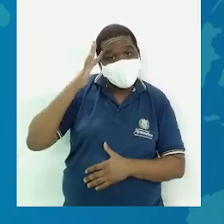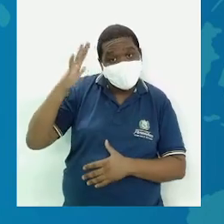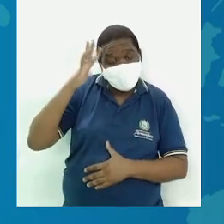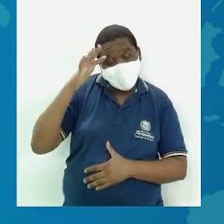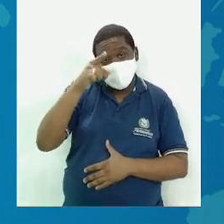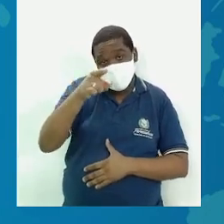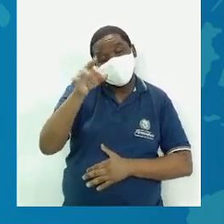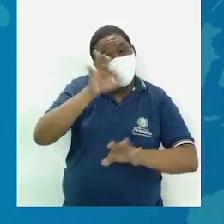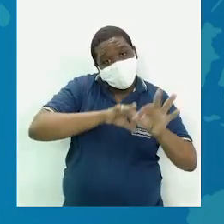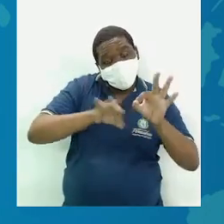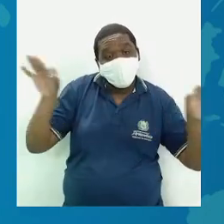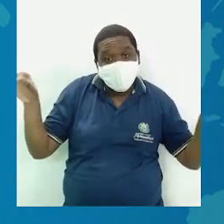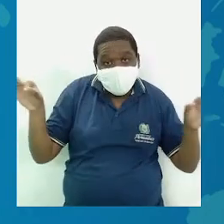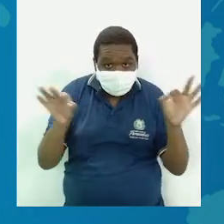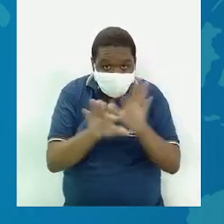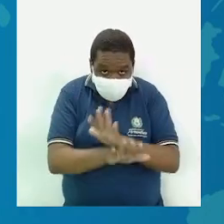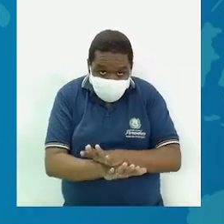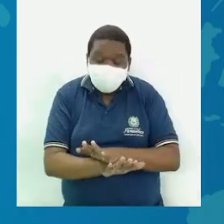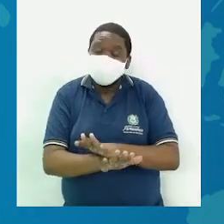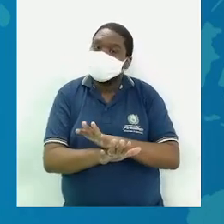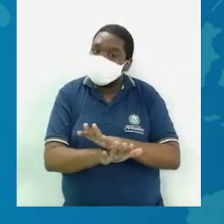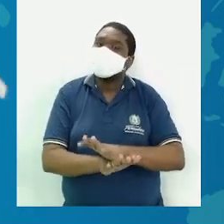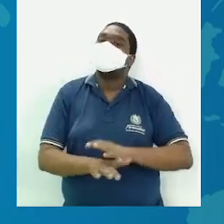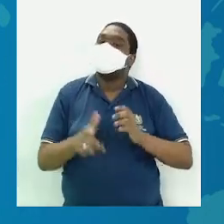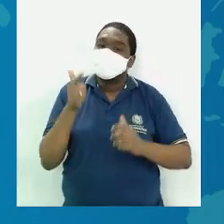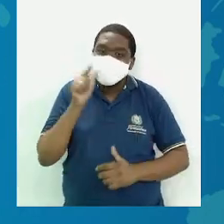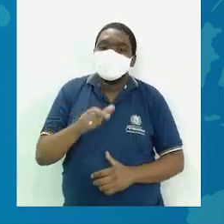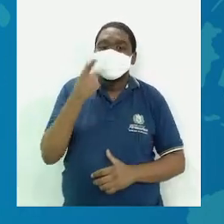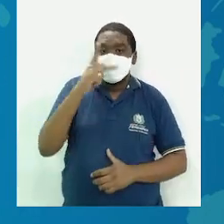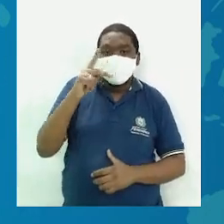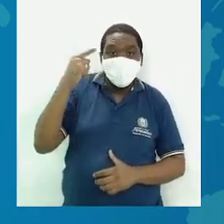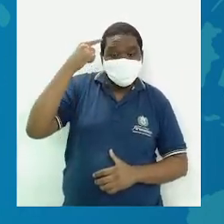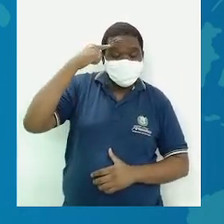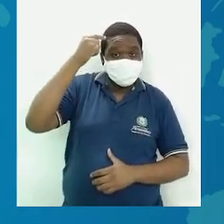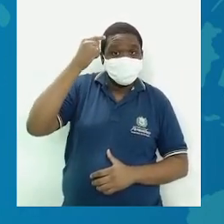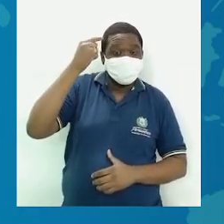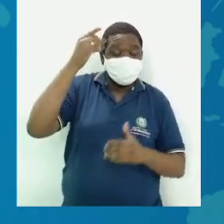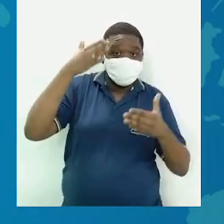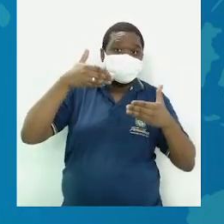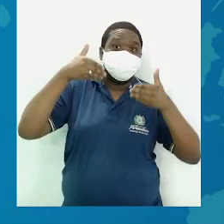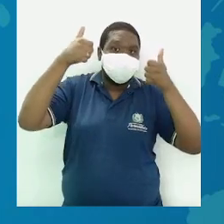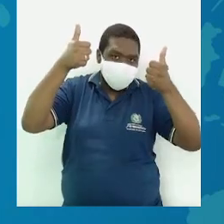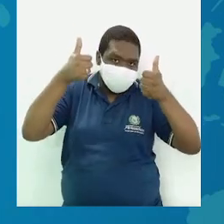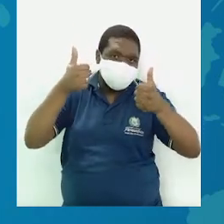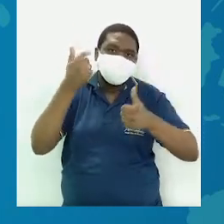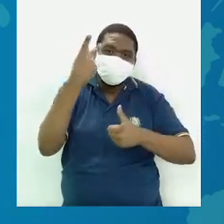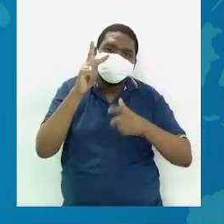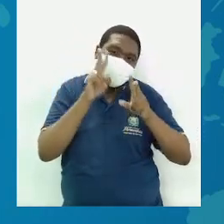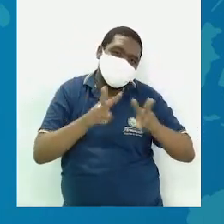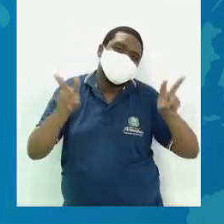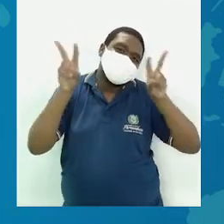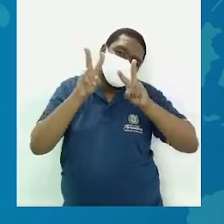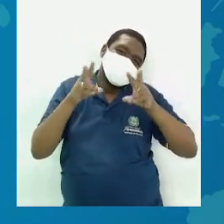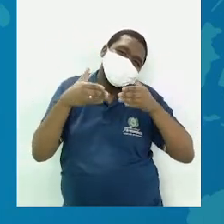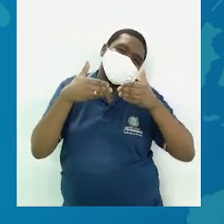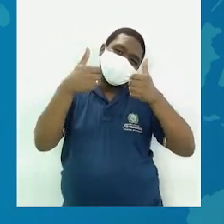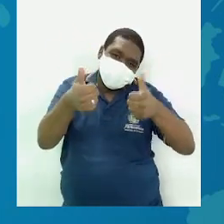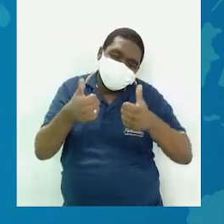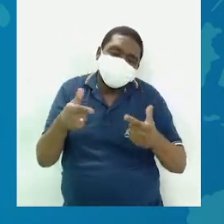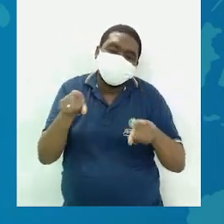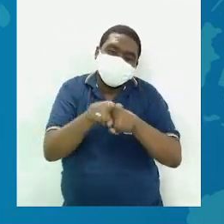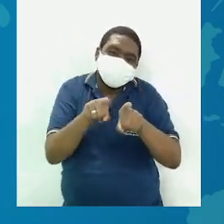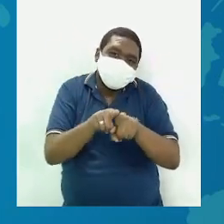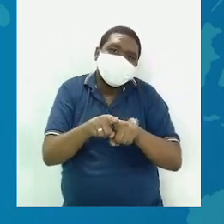está predisposto também a ampliar seu pensamento, seu ponto de vista, né, ou até mesmo o